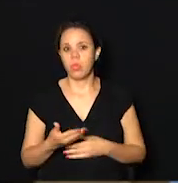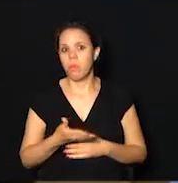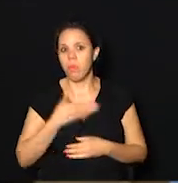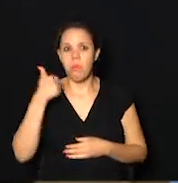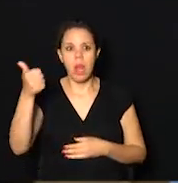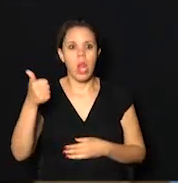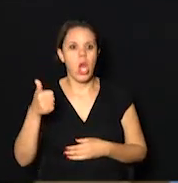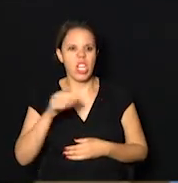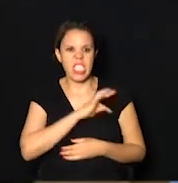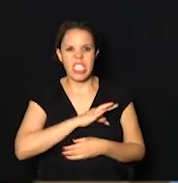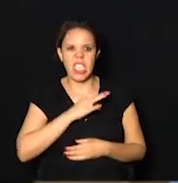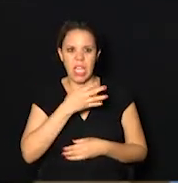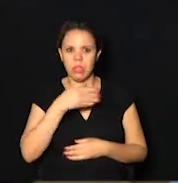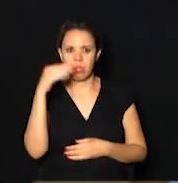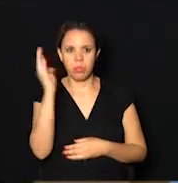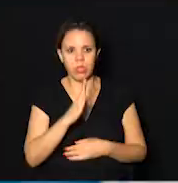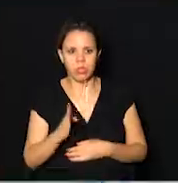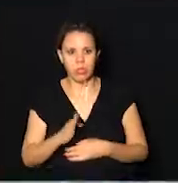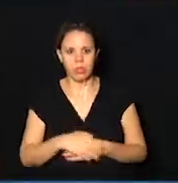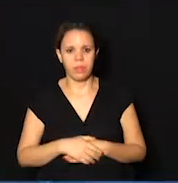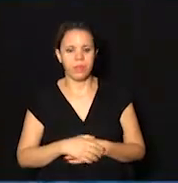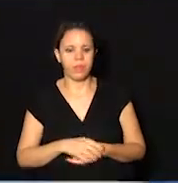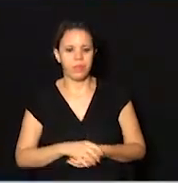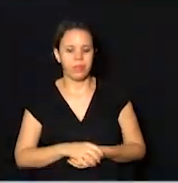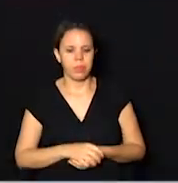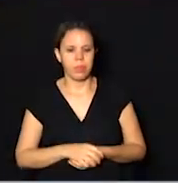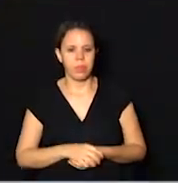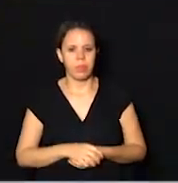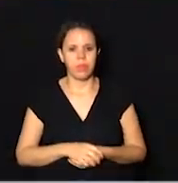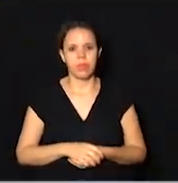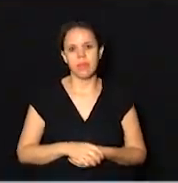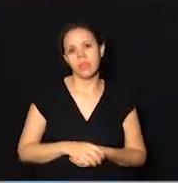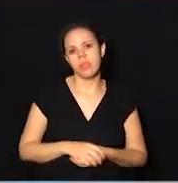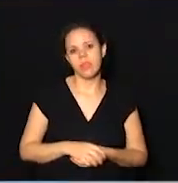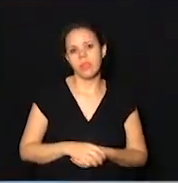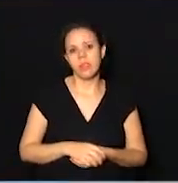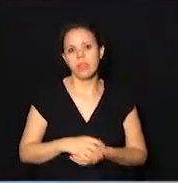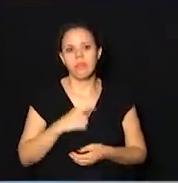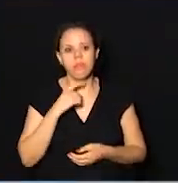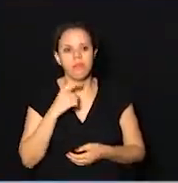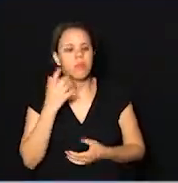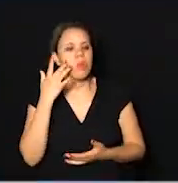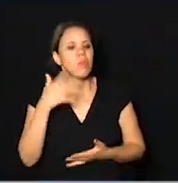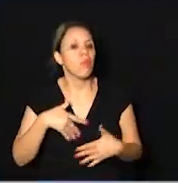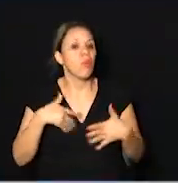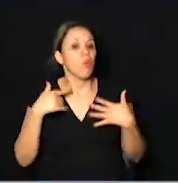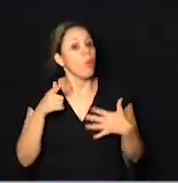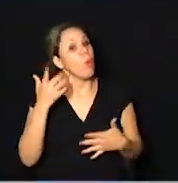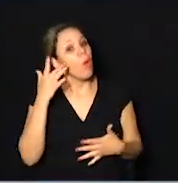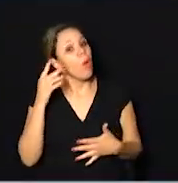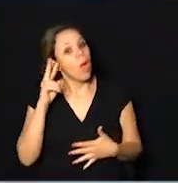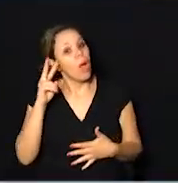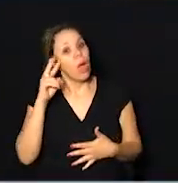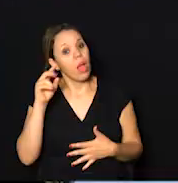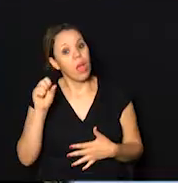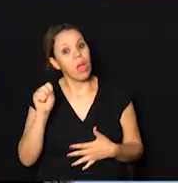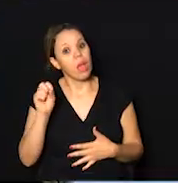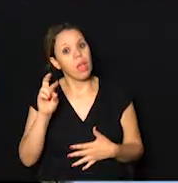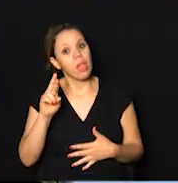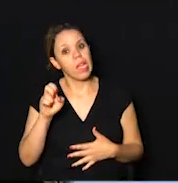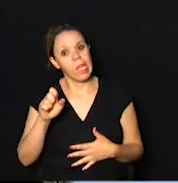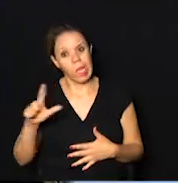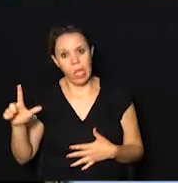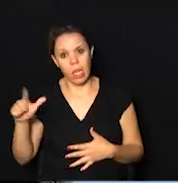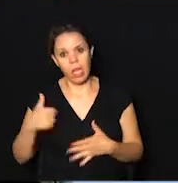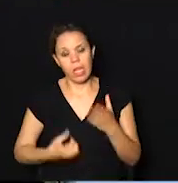técnicos do brasil desconsiderando o paulo aí ninguém cantei essa bola e o filme lembra sapato do israel fi